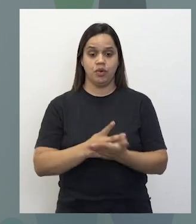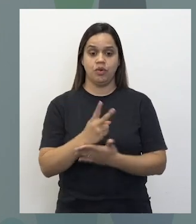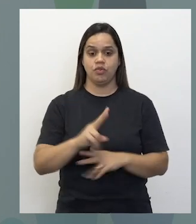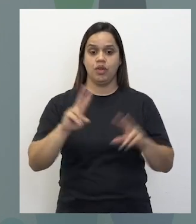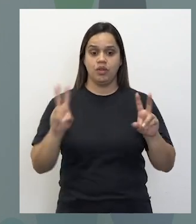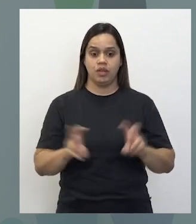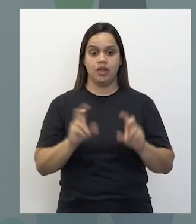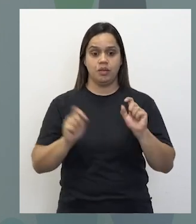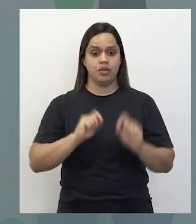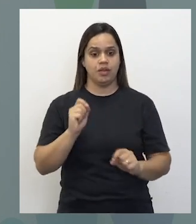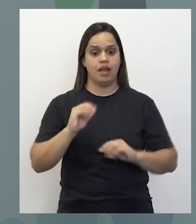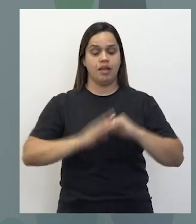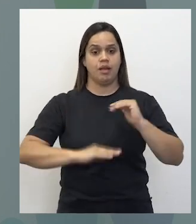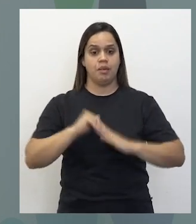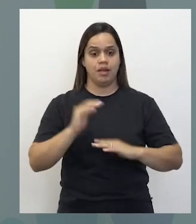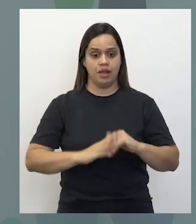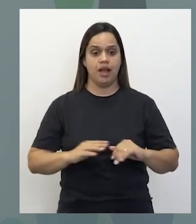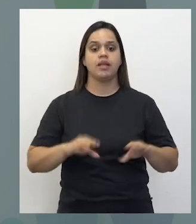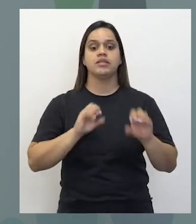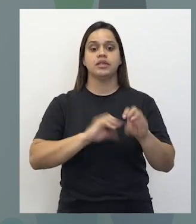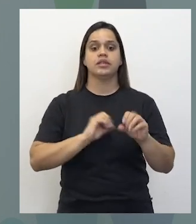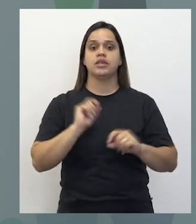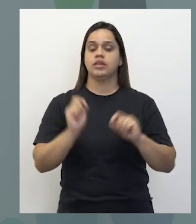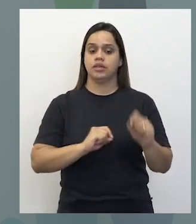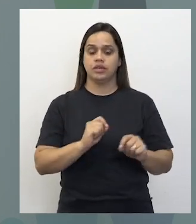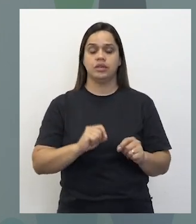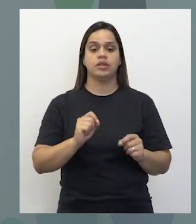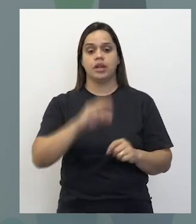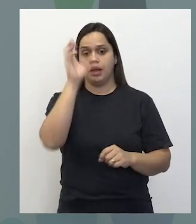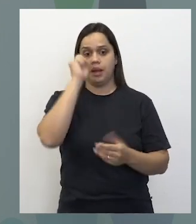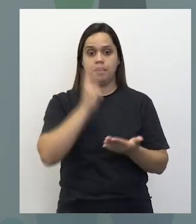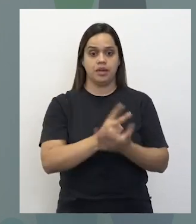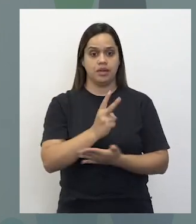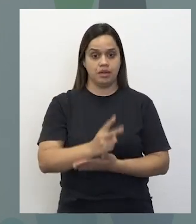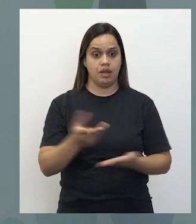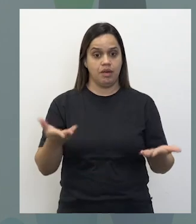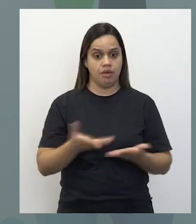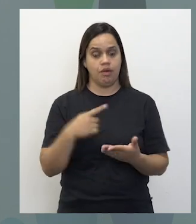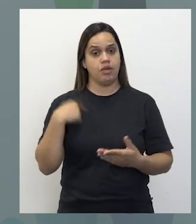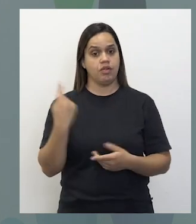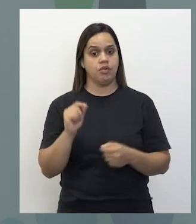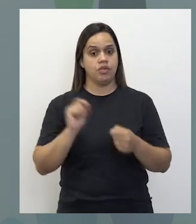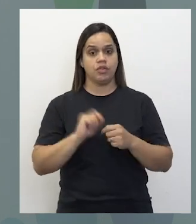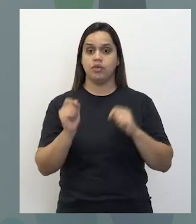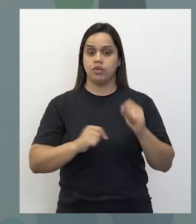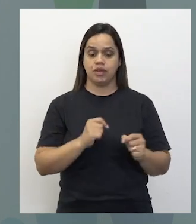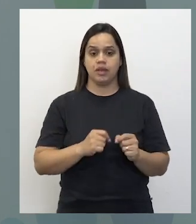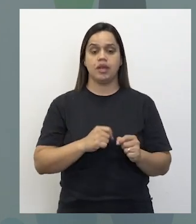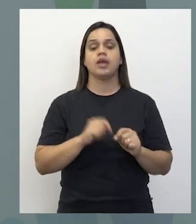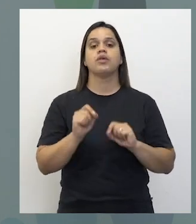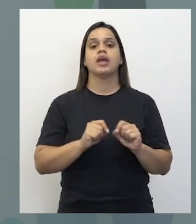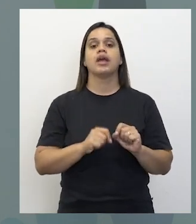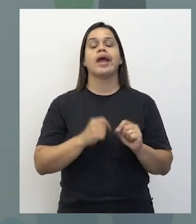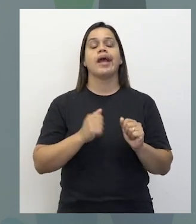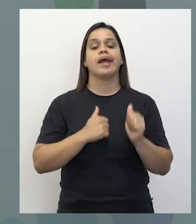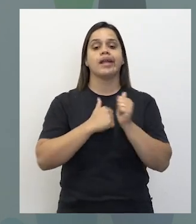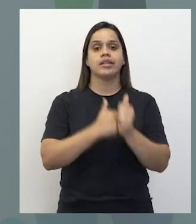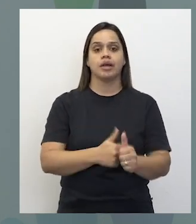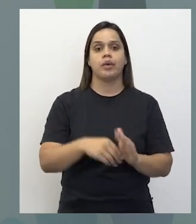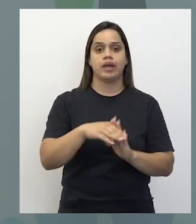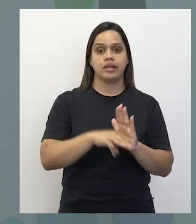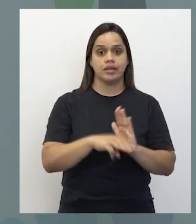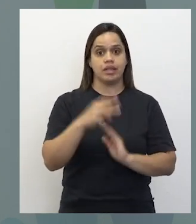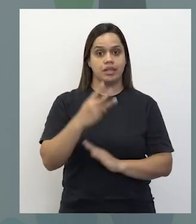continuar aí as habilidades, trabalhando o caderno Aprender Sempre. Agora a gente entra na sequência 3, né? Então nós